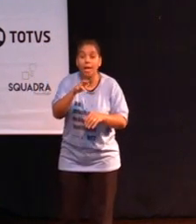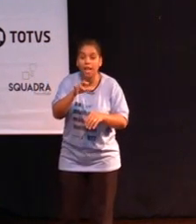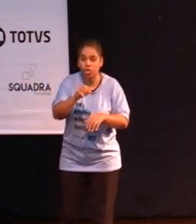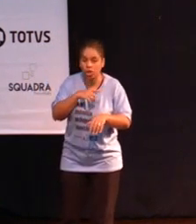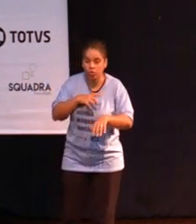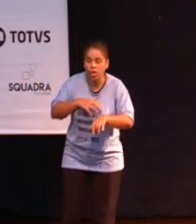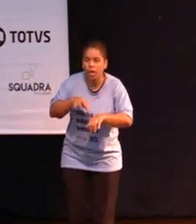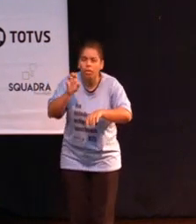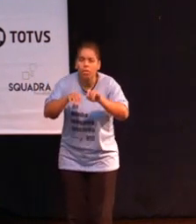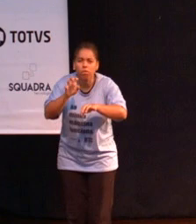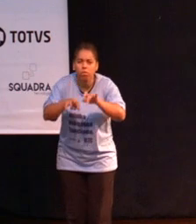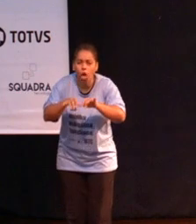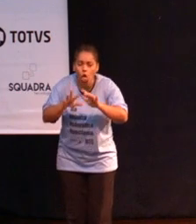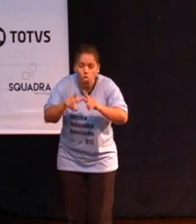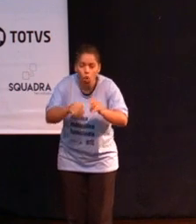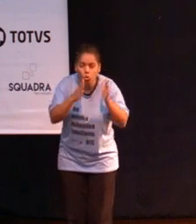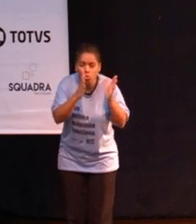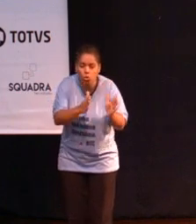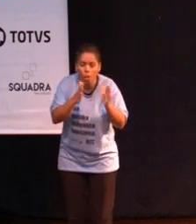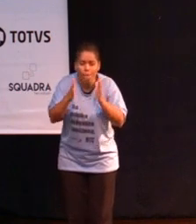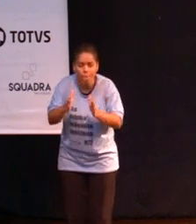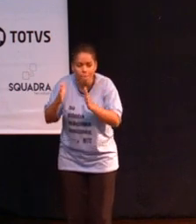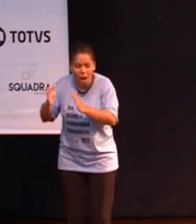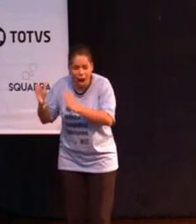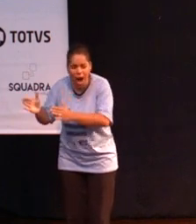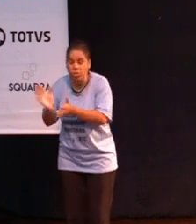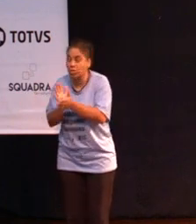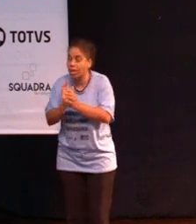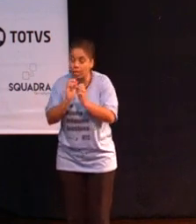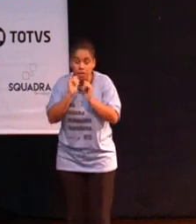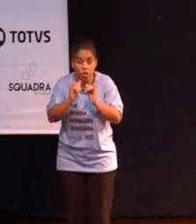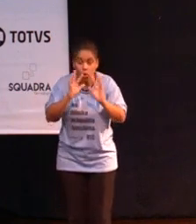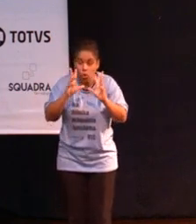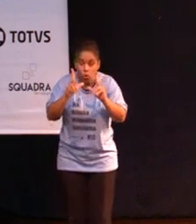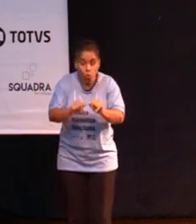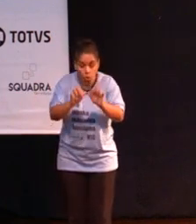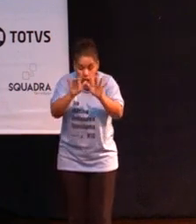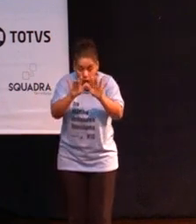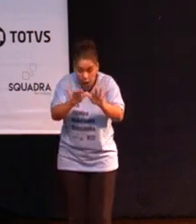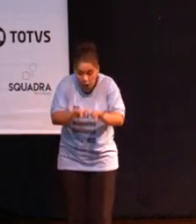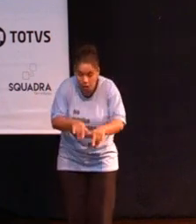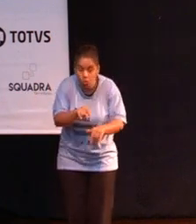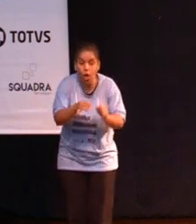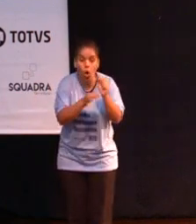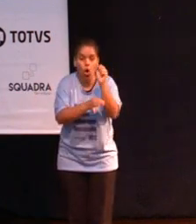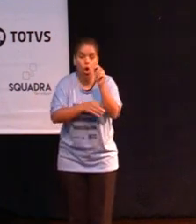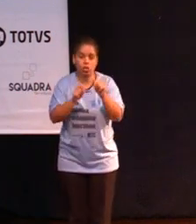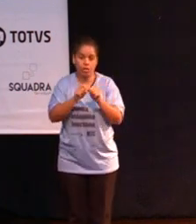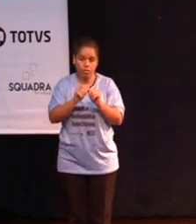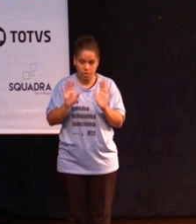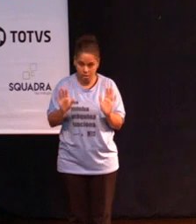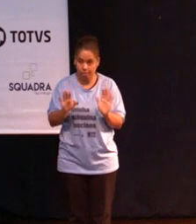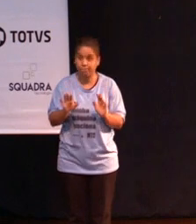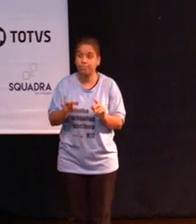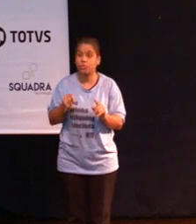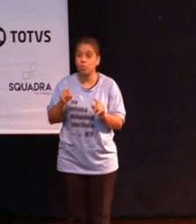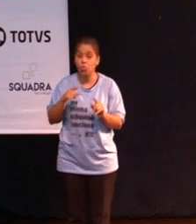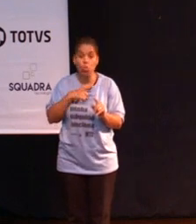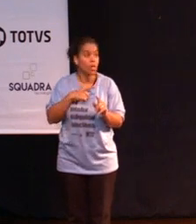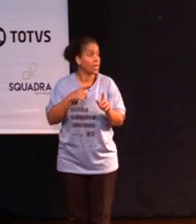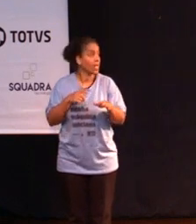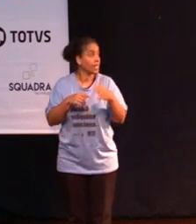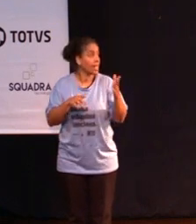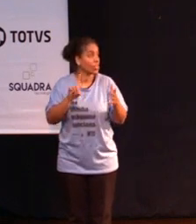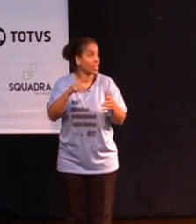eu tenho que escrever todos os passos todas as condições eu tenho que dizer tudo que não só que com esse código é fazer o que está à direita de